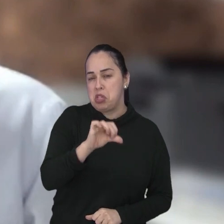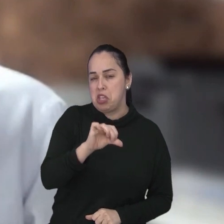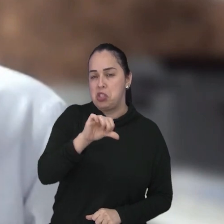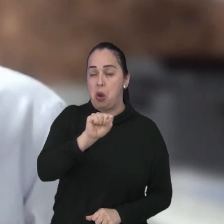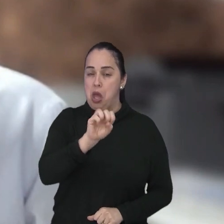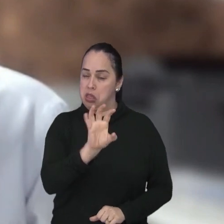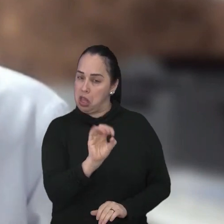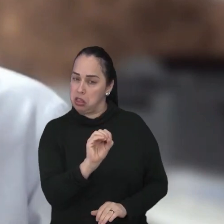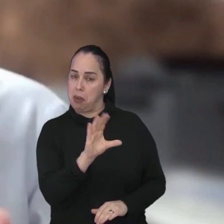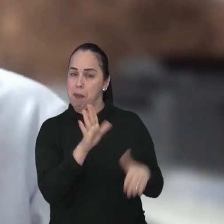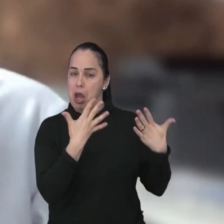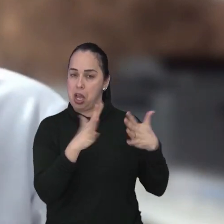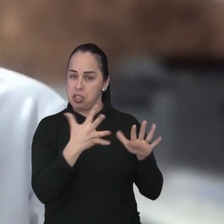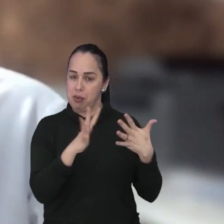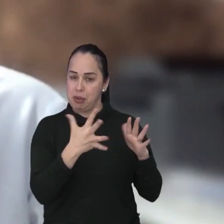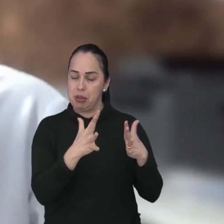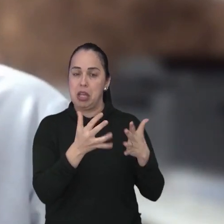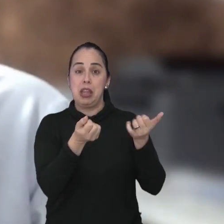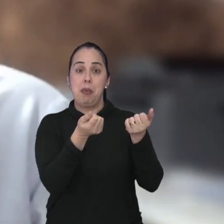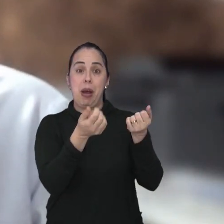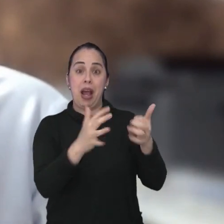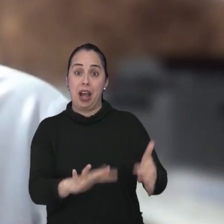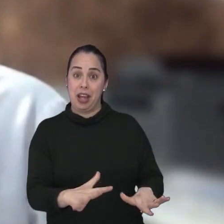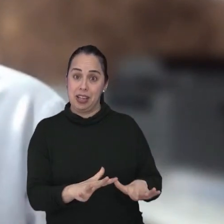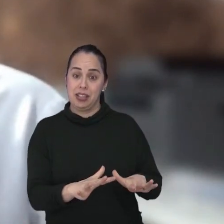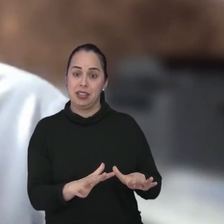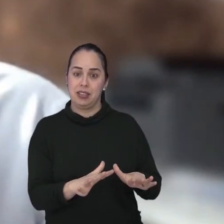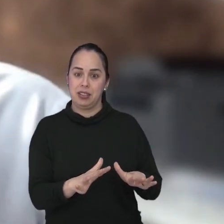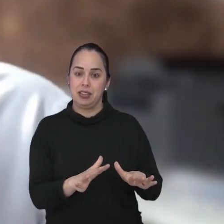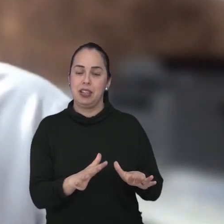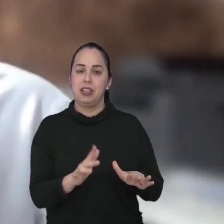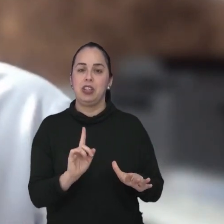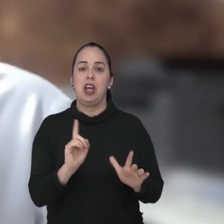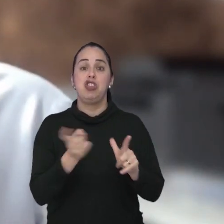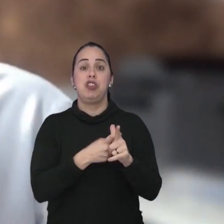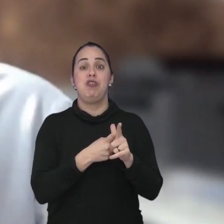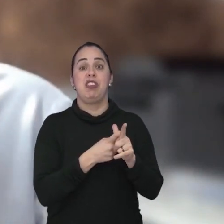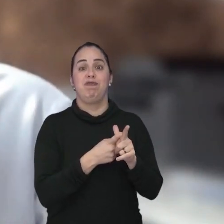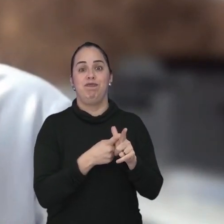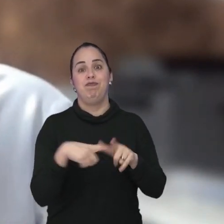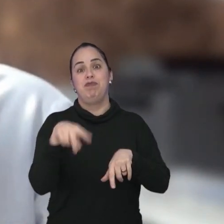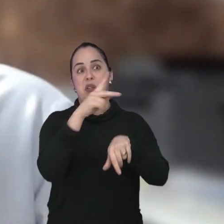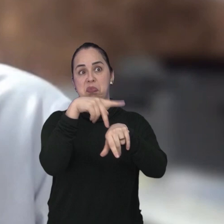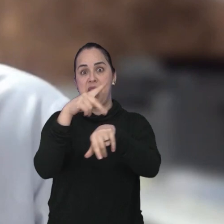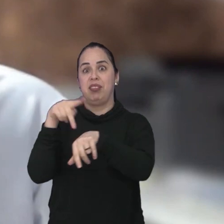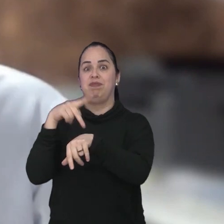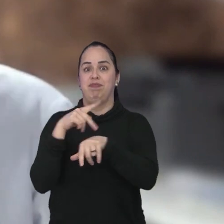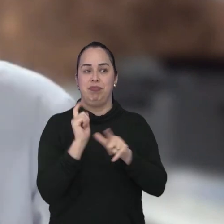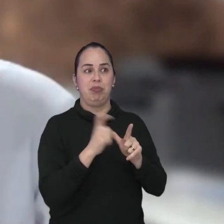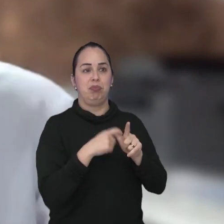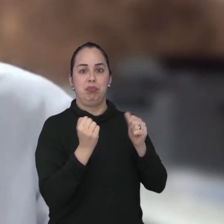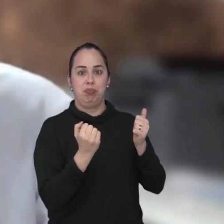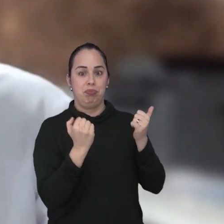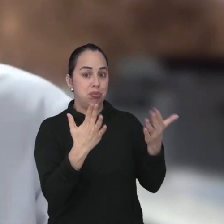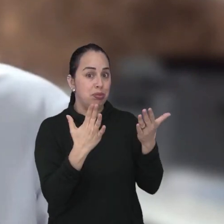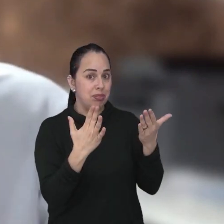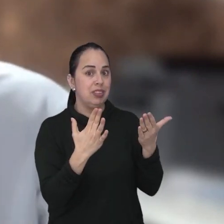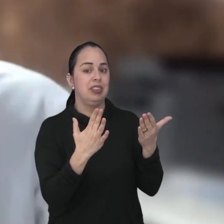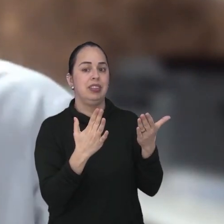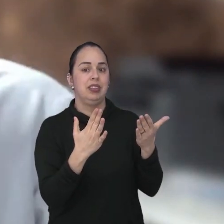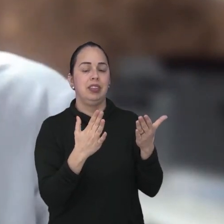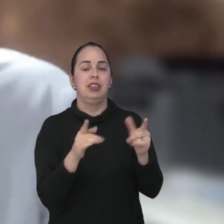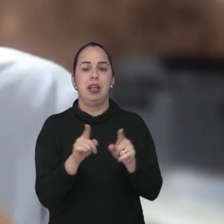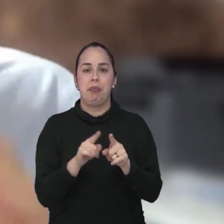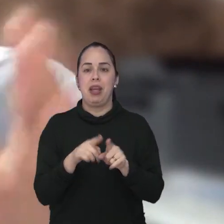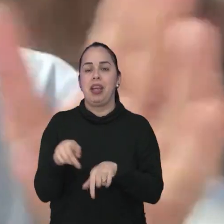de 1980, a gente teve aí a crise da dívida externa. E então a gente era